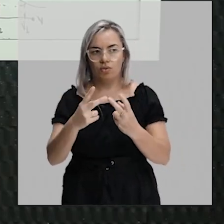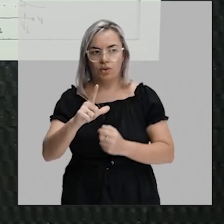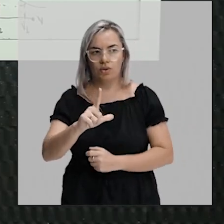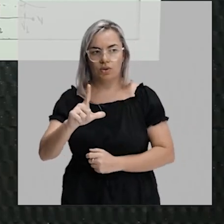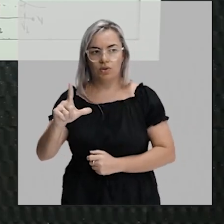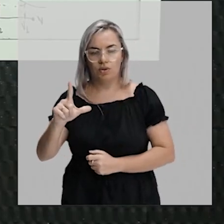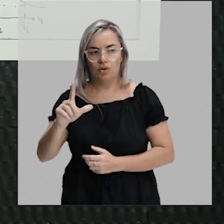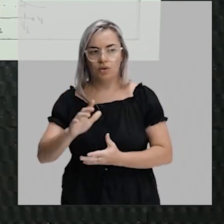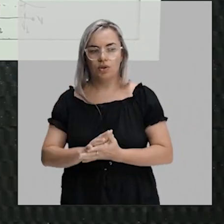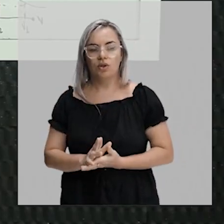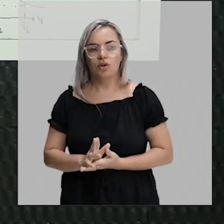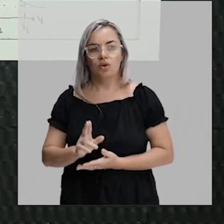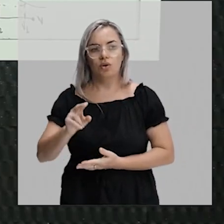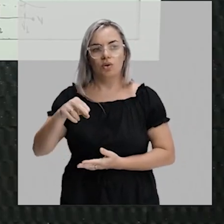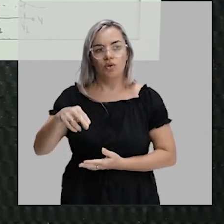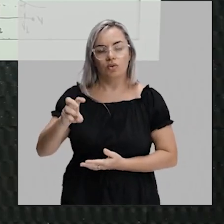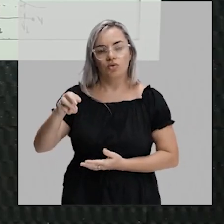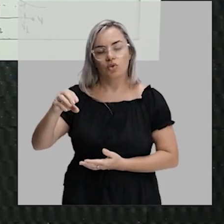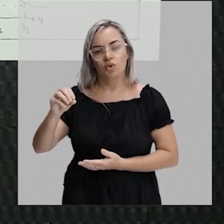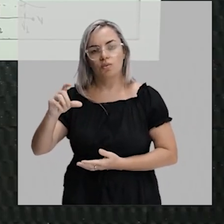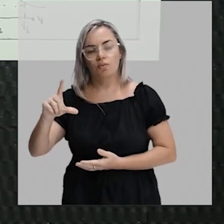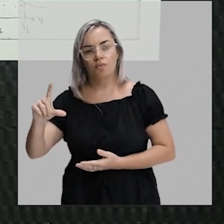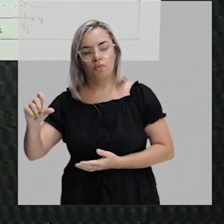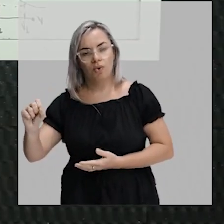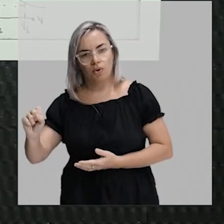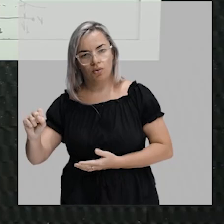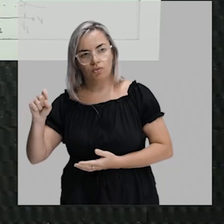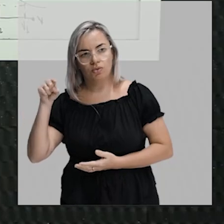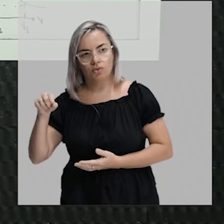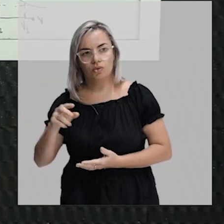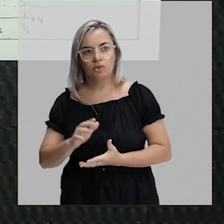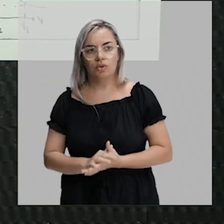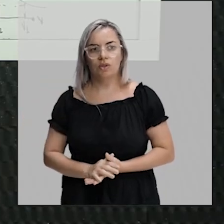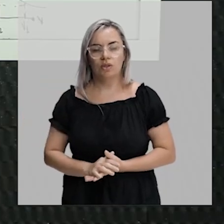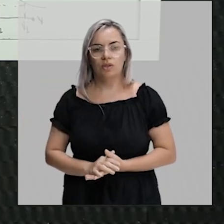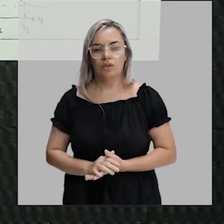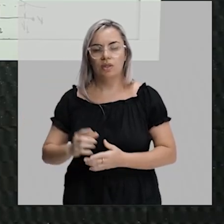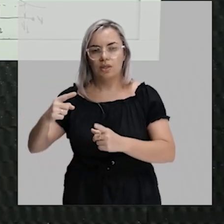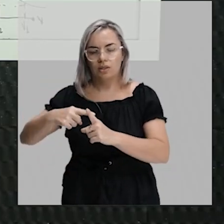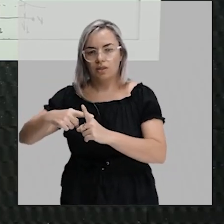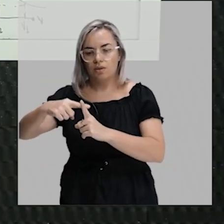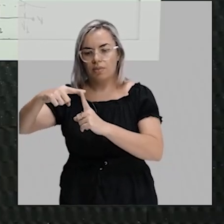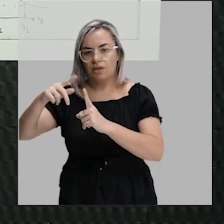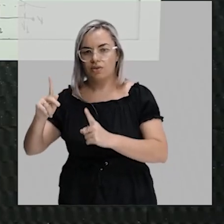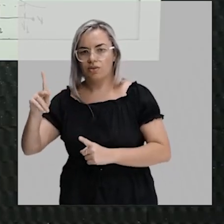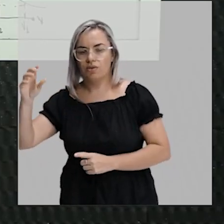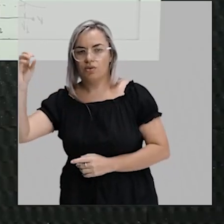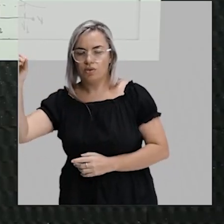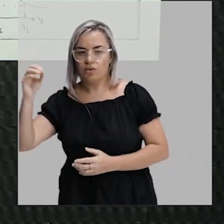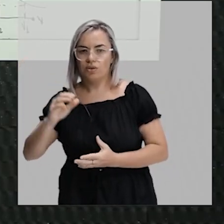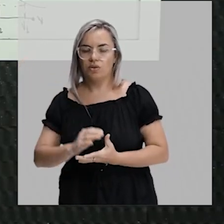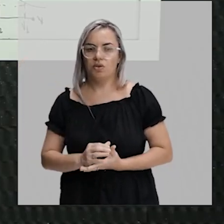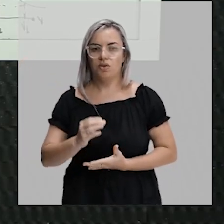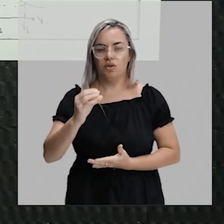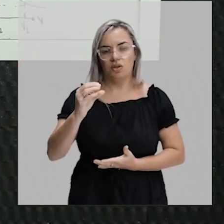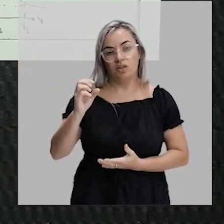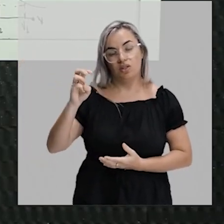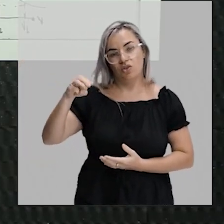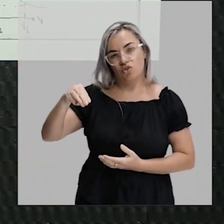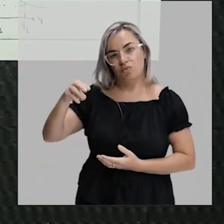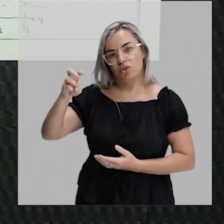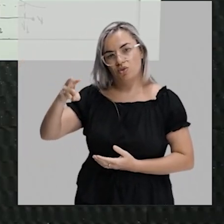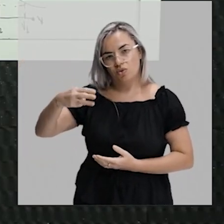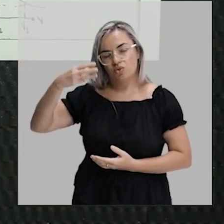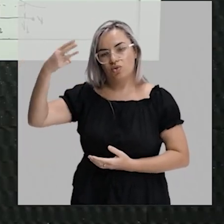e a temperatura em Kelvin. Mas ela pode vir também centímetros cúbicos, metros